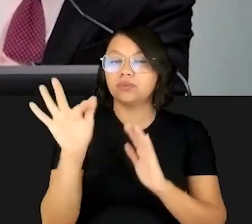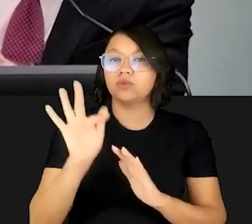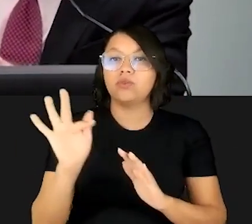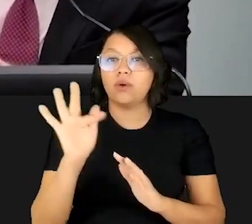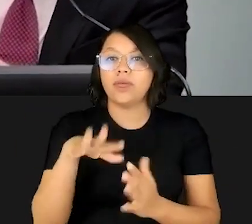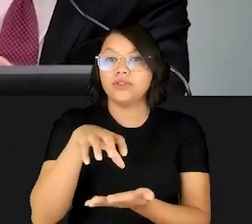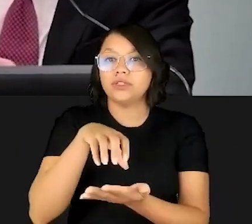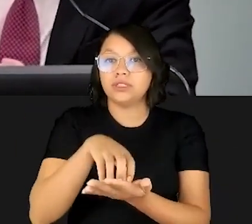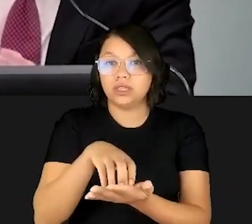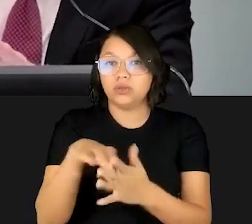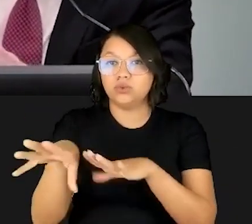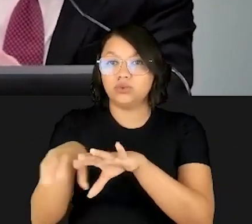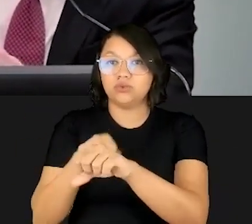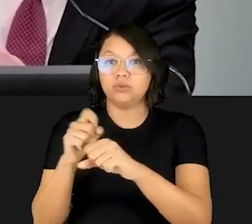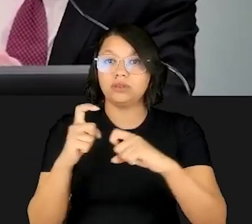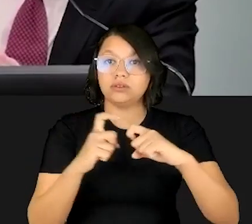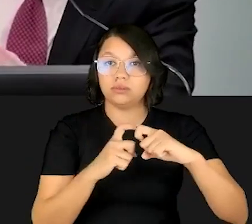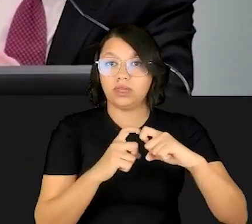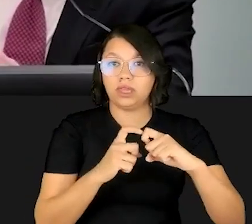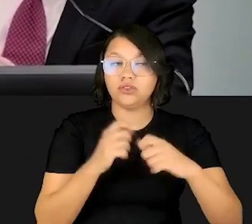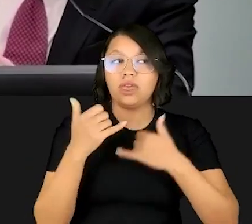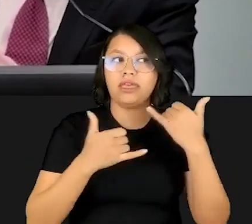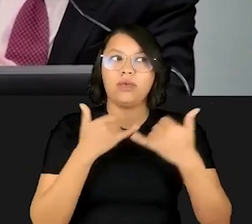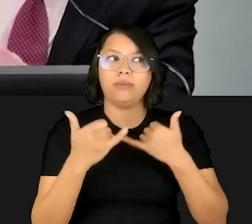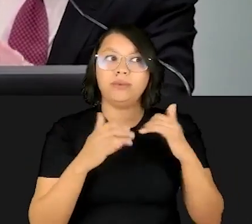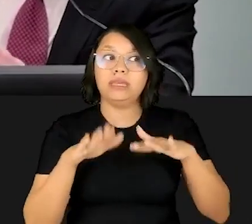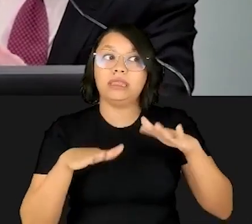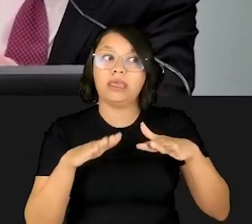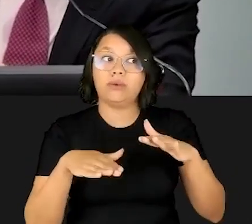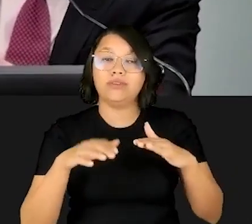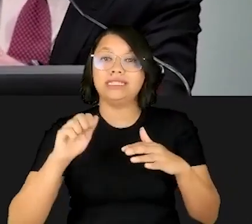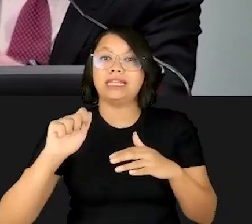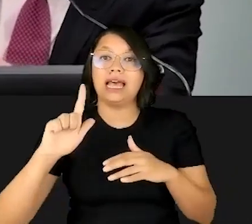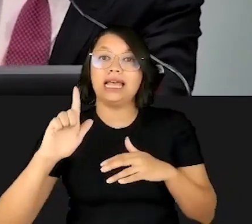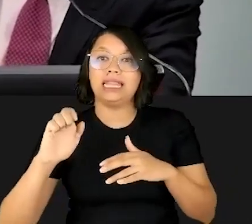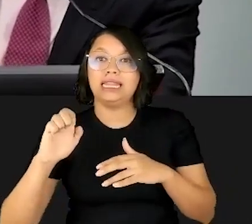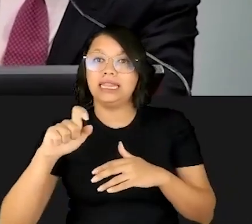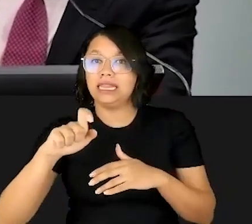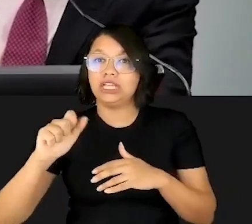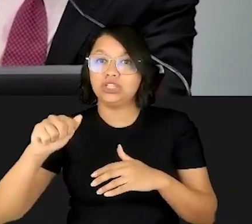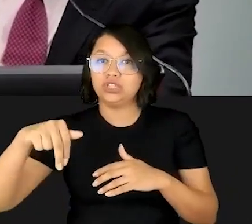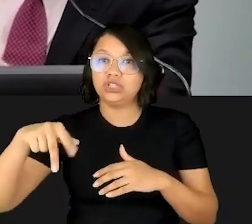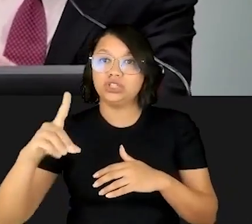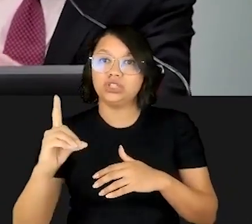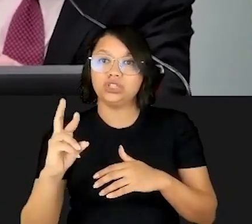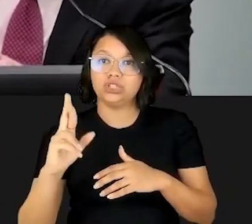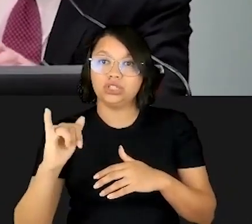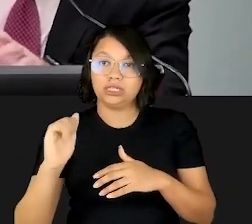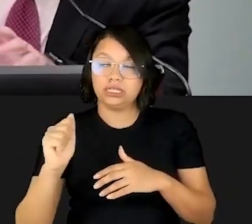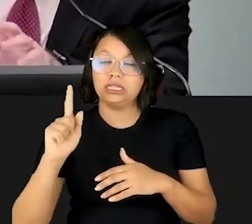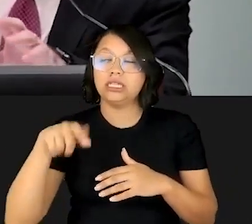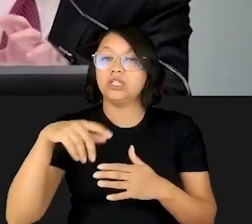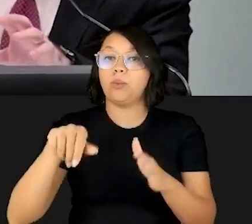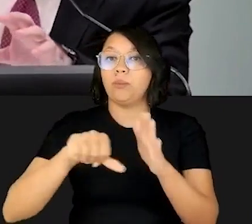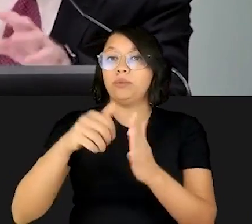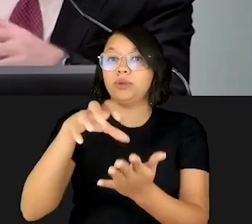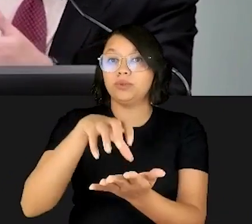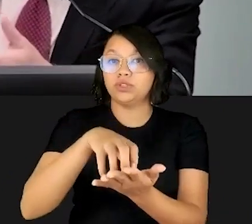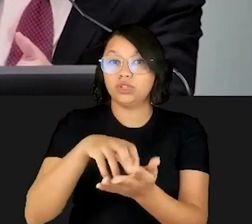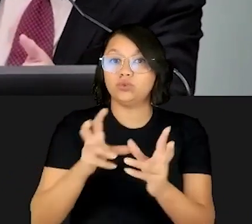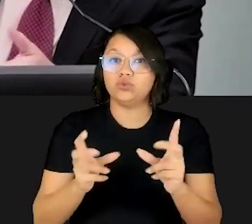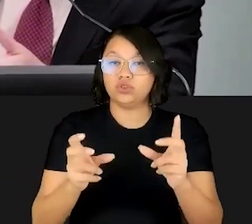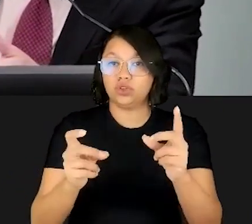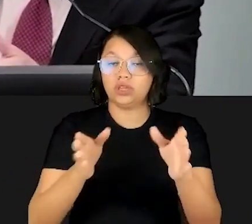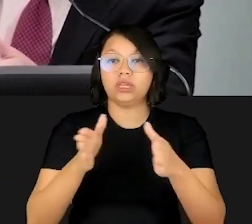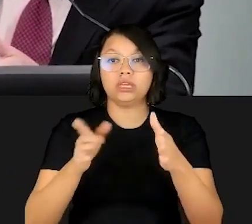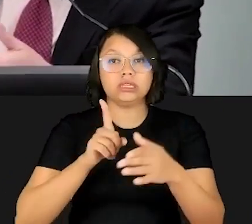de formação médica. Eu brinco que talvez Alexandria tenha sido o primeiro centro de câncer da época, porque era